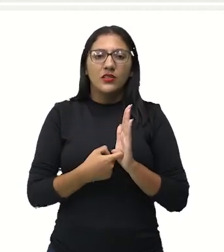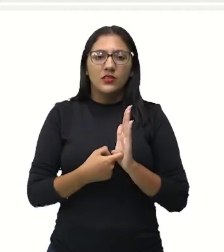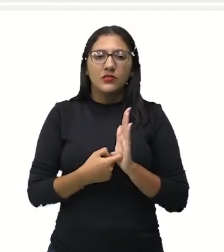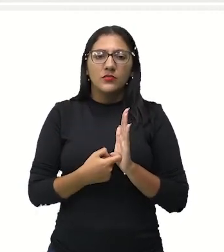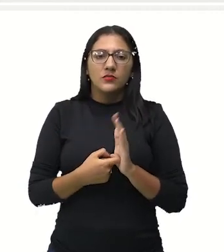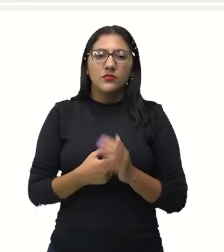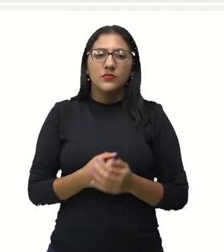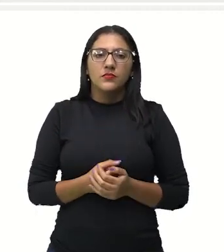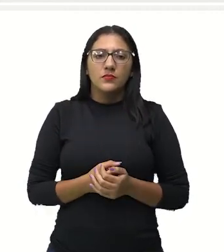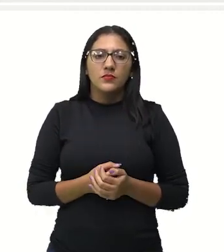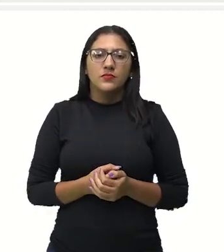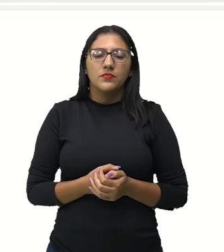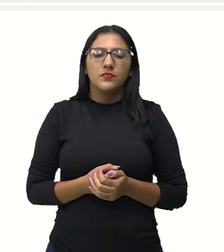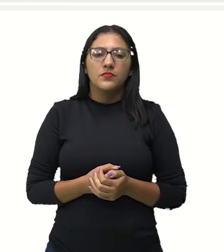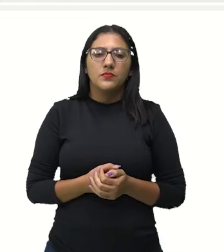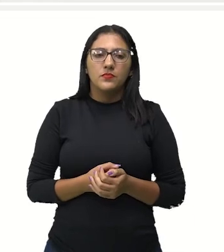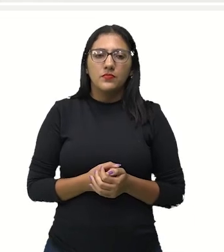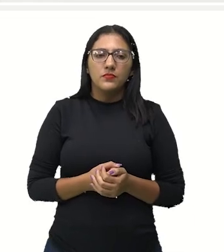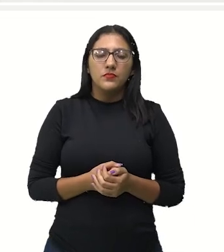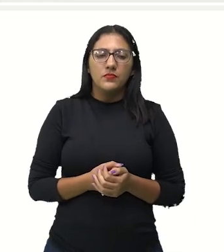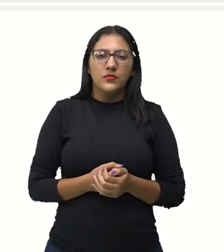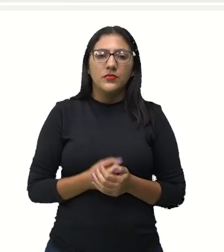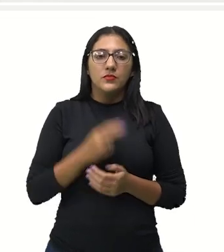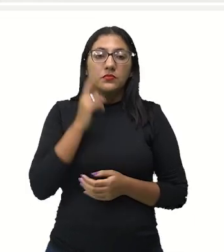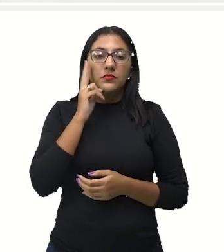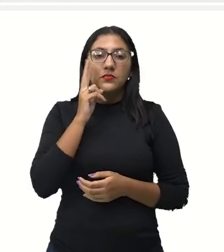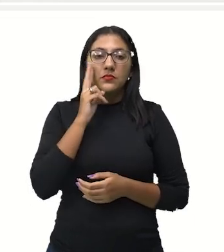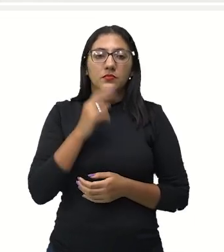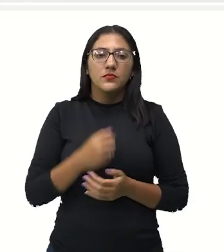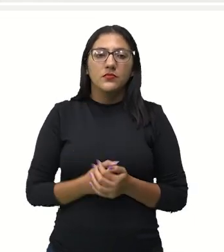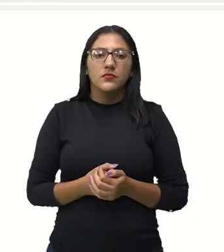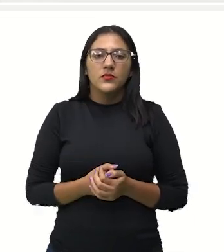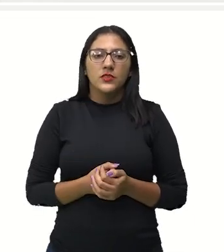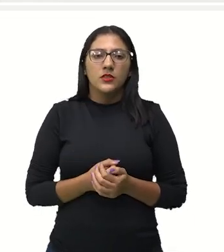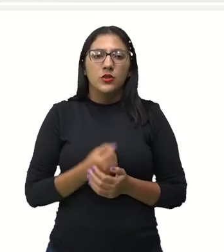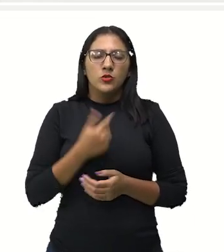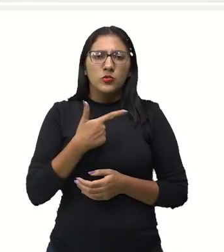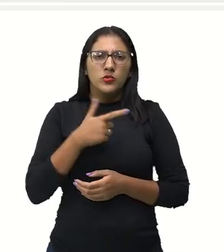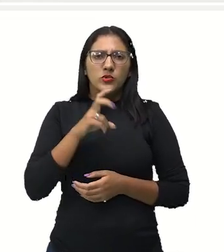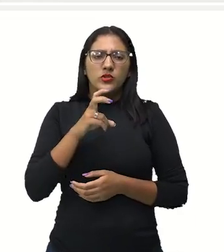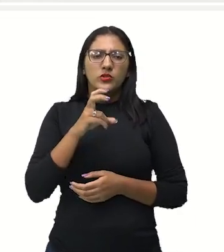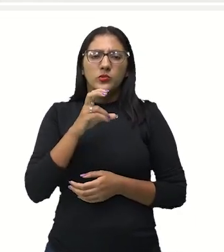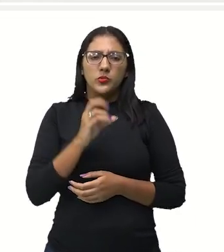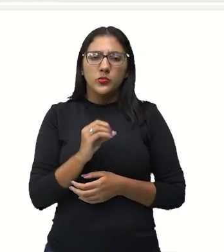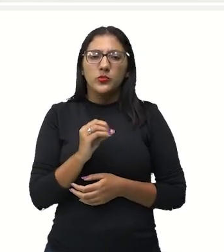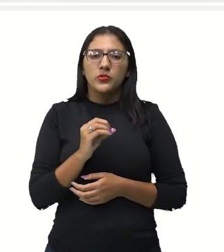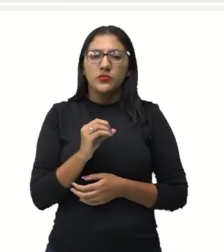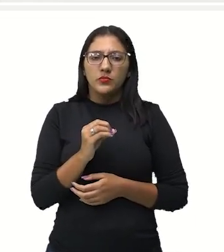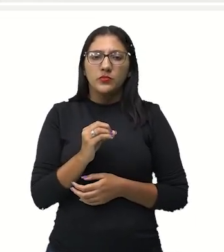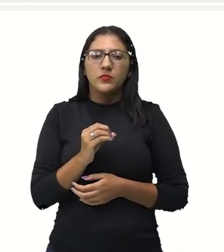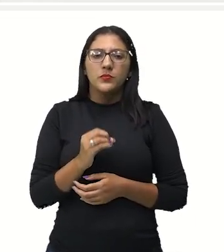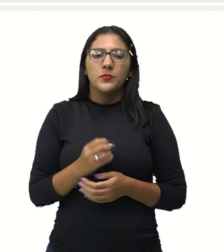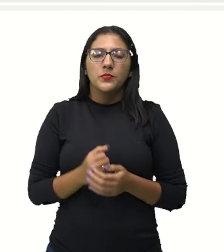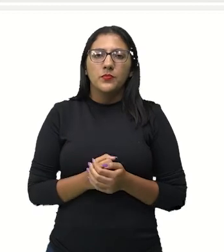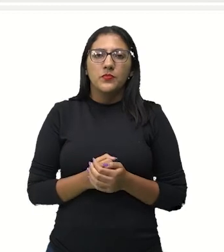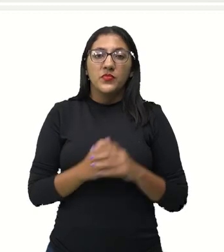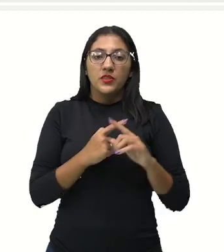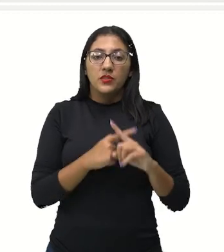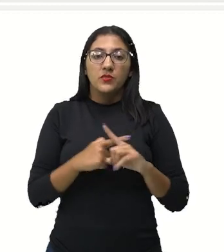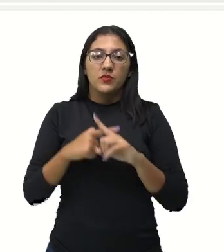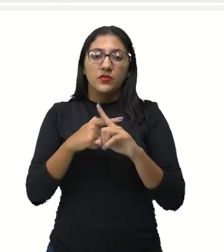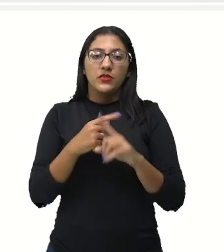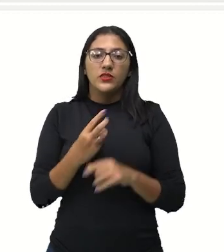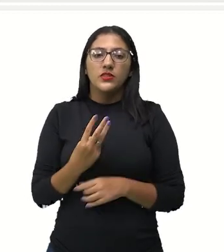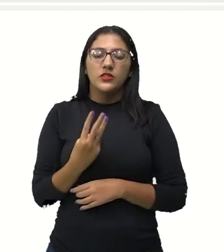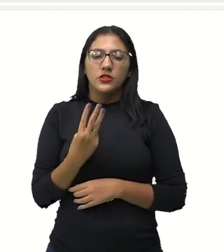125 vezes 2 é 250, certo? Vou fazer passo a passo aqui para você. 250 vezes